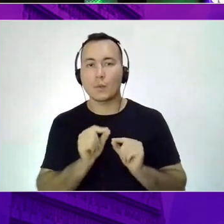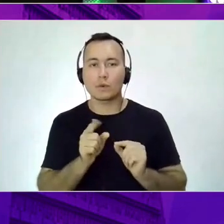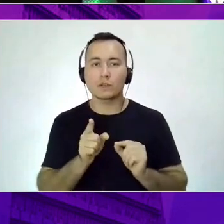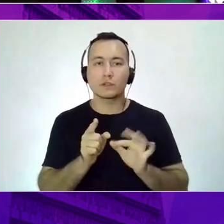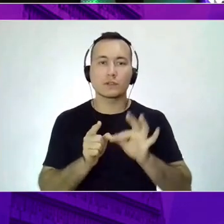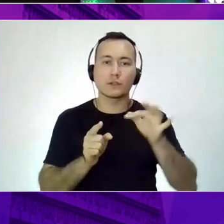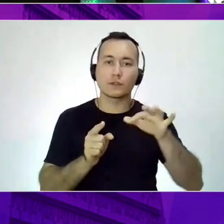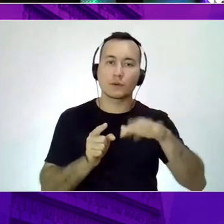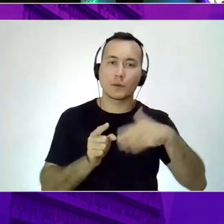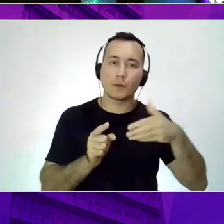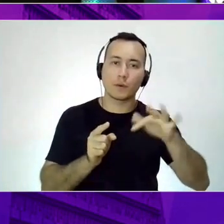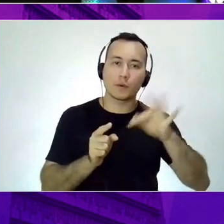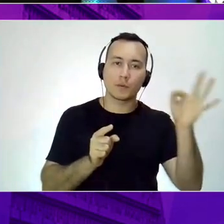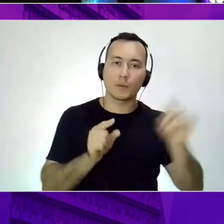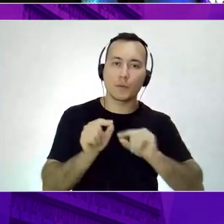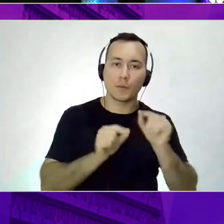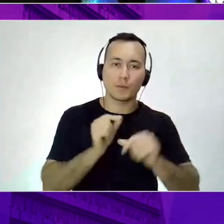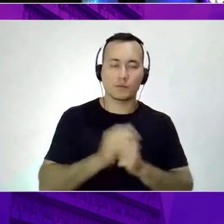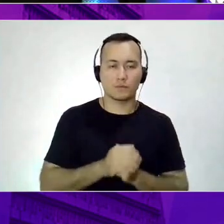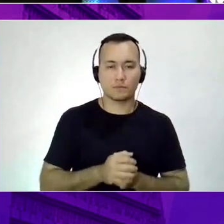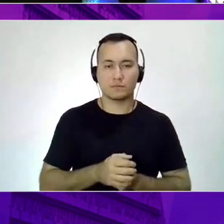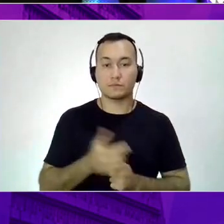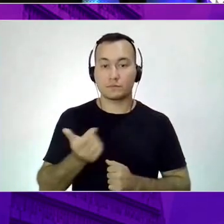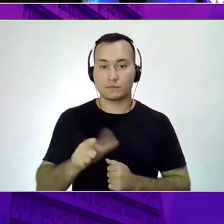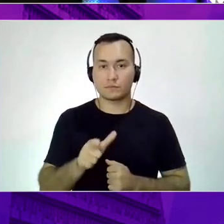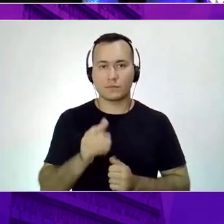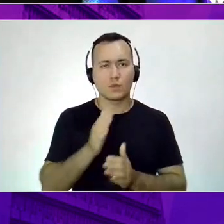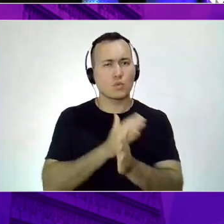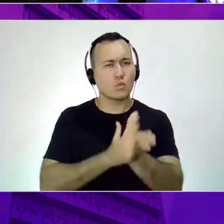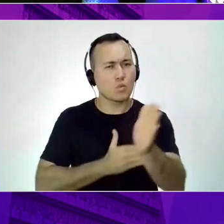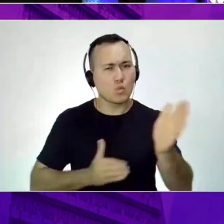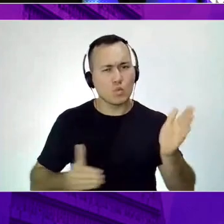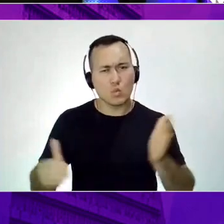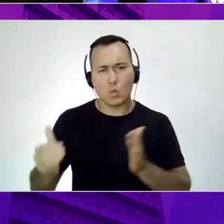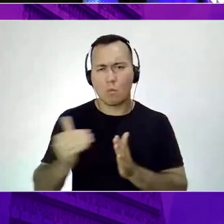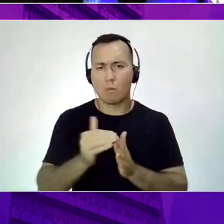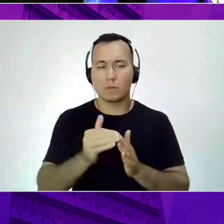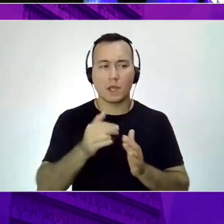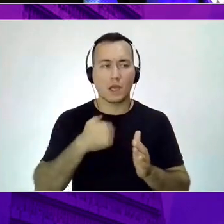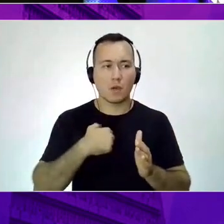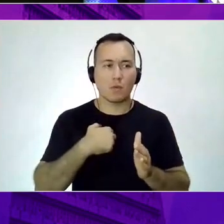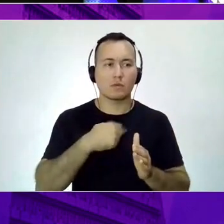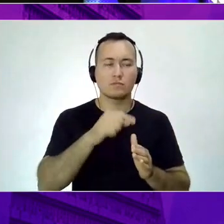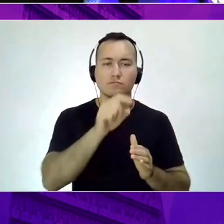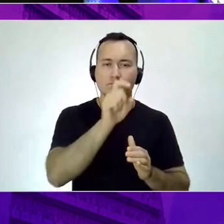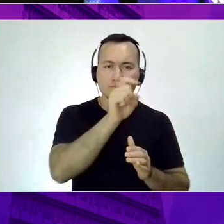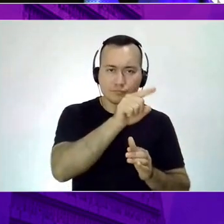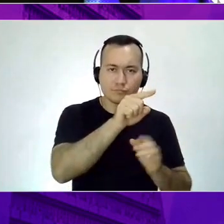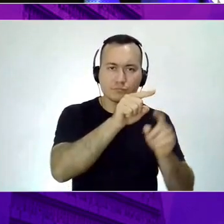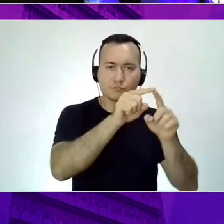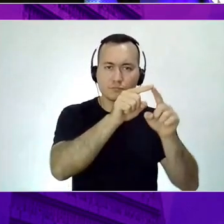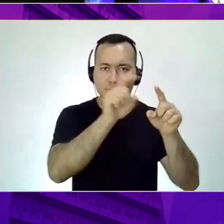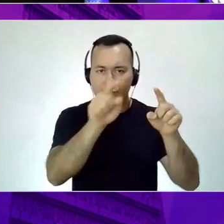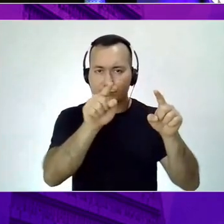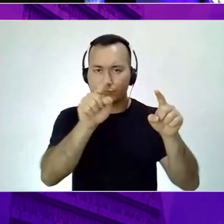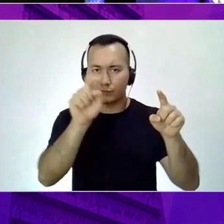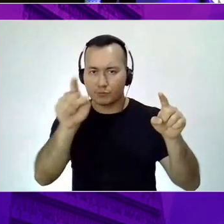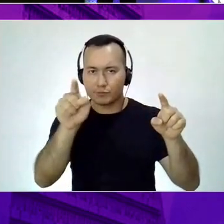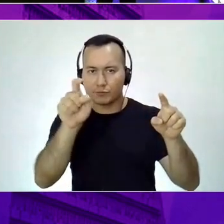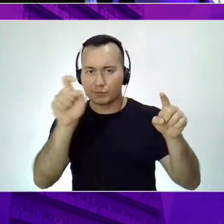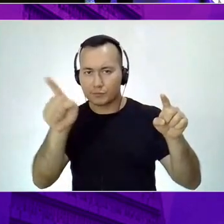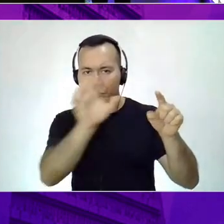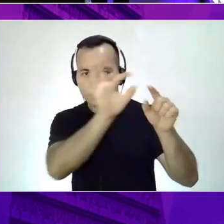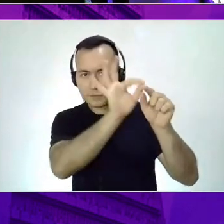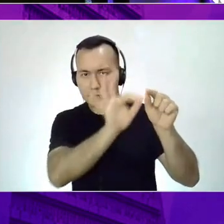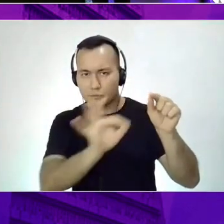execuções um a um desses fluxos de dados de transformação. Então, o ideal é a gente ter algo que nos ajude